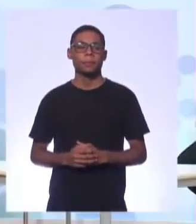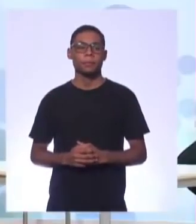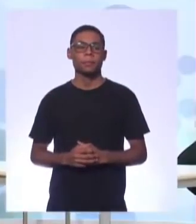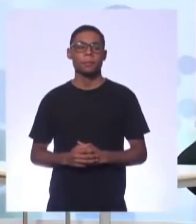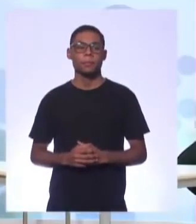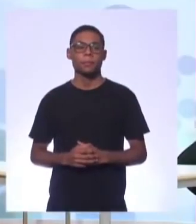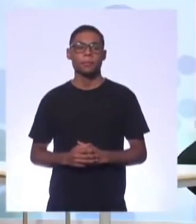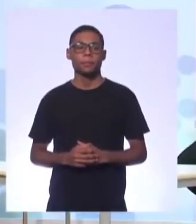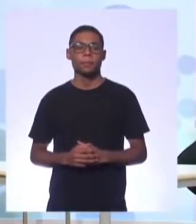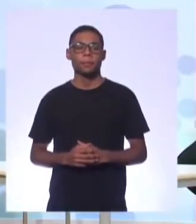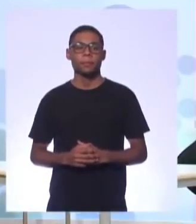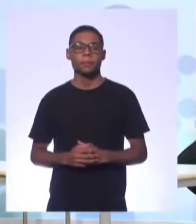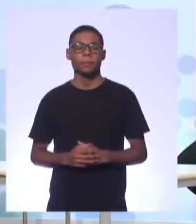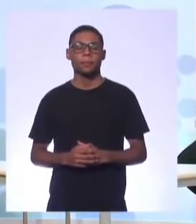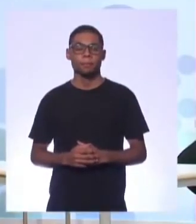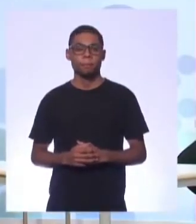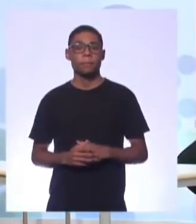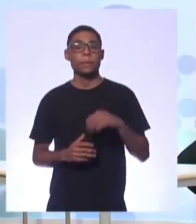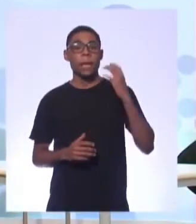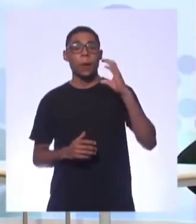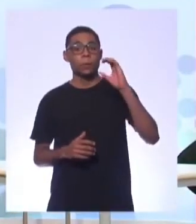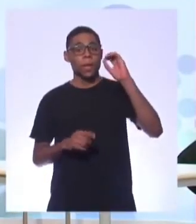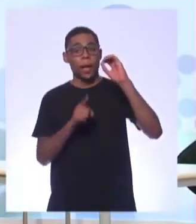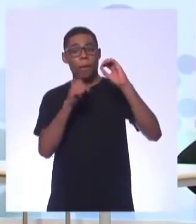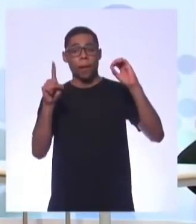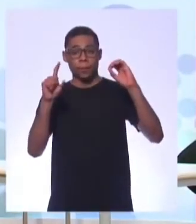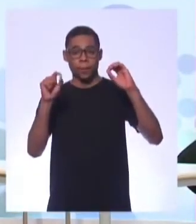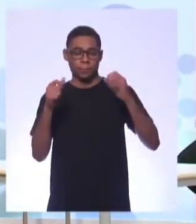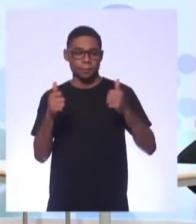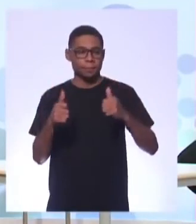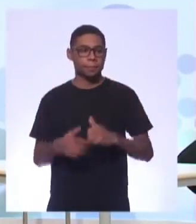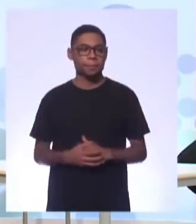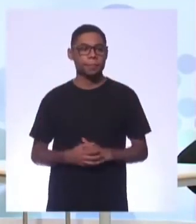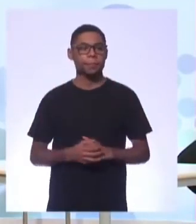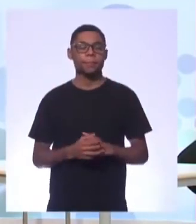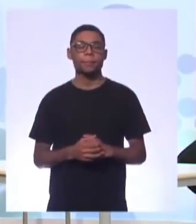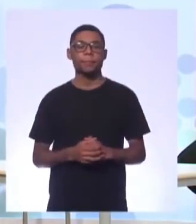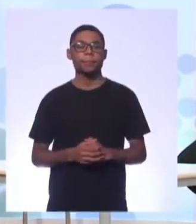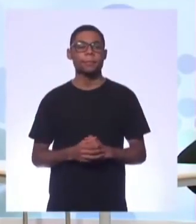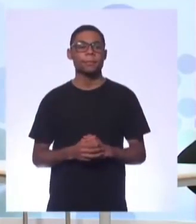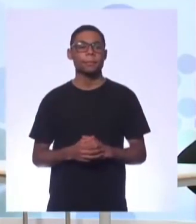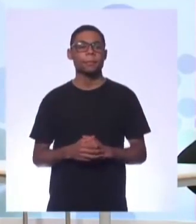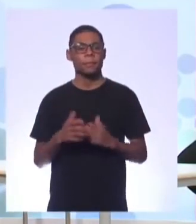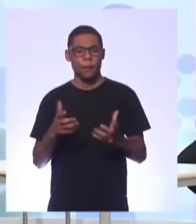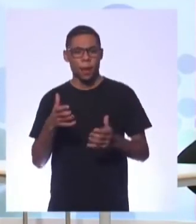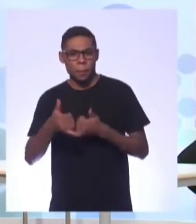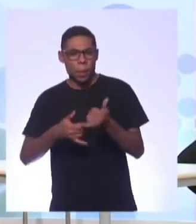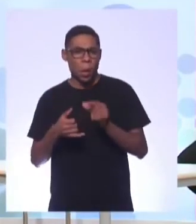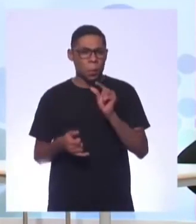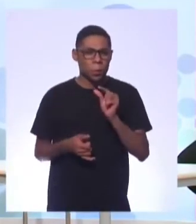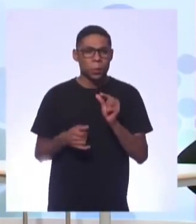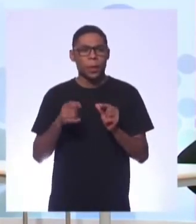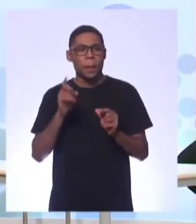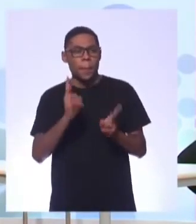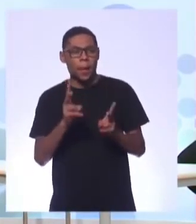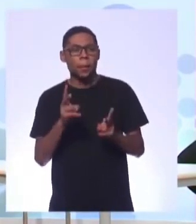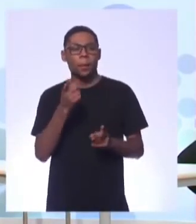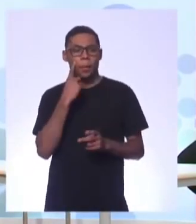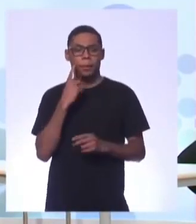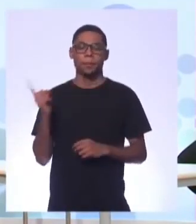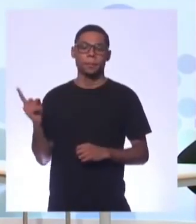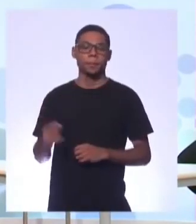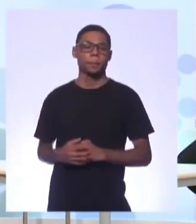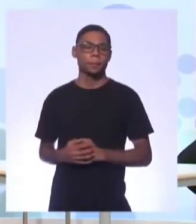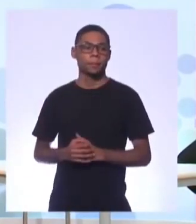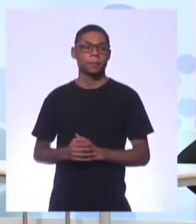373 Kelvin, tá? No caso, beleza? E aí a equaçãozinha de conversão, né? De unidades. Se você quiser brincar um pouquinho, converter uma escala na outra, tem aqui,